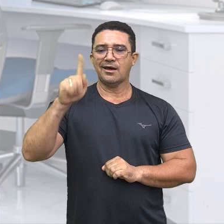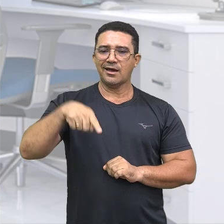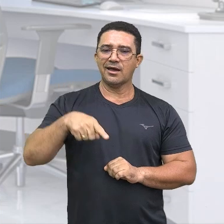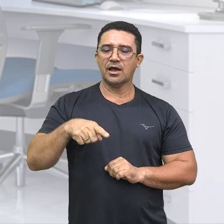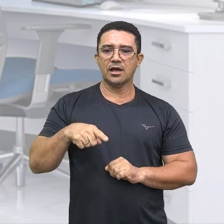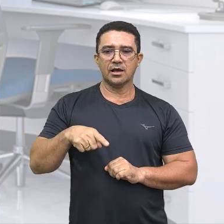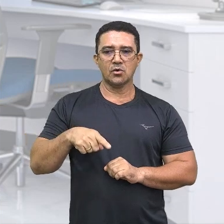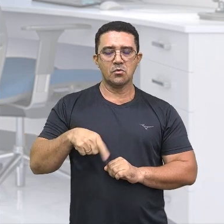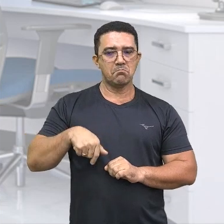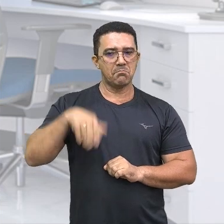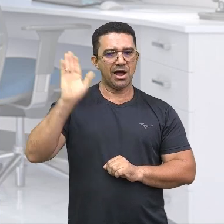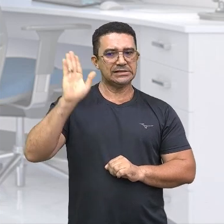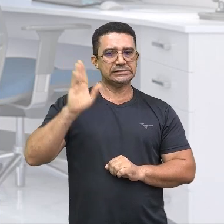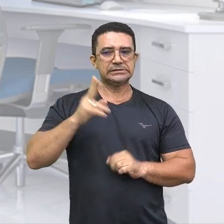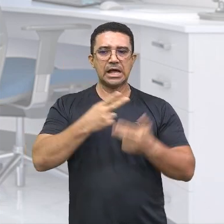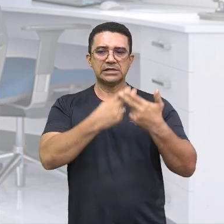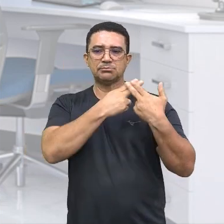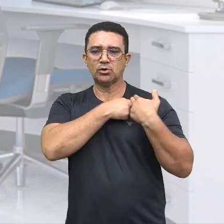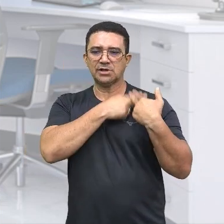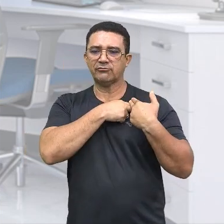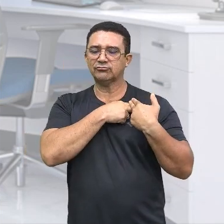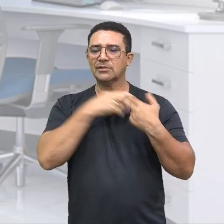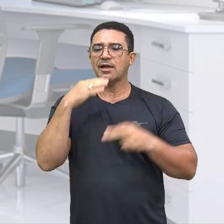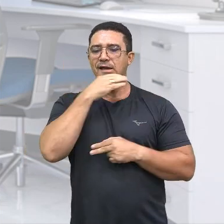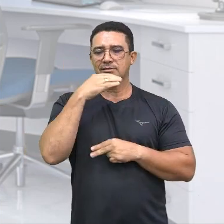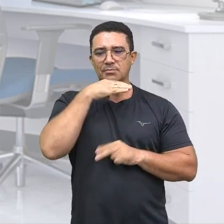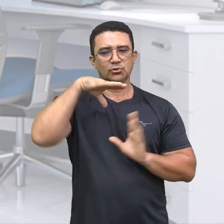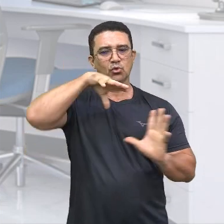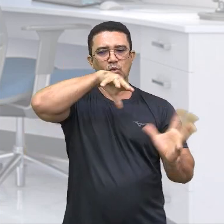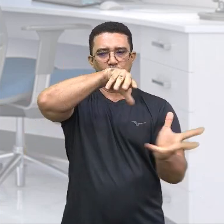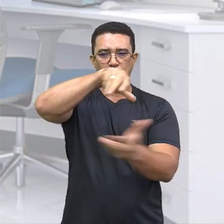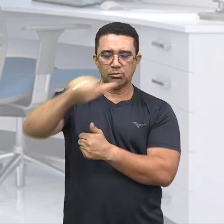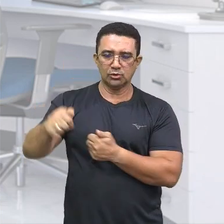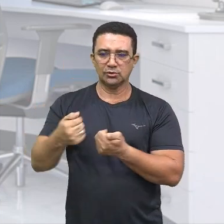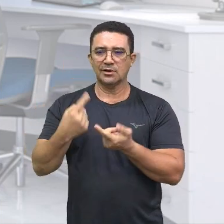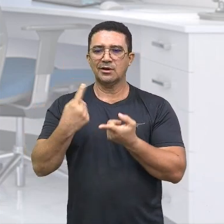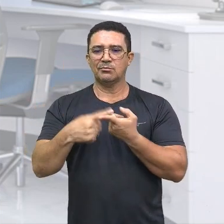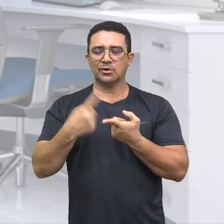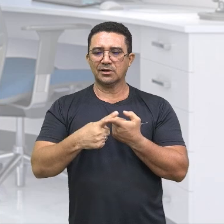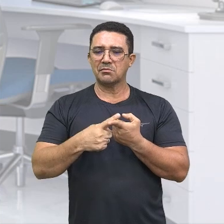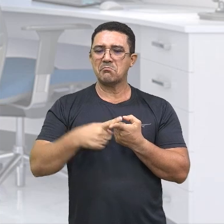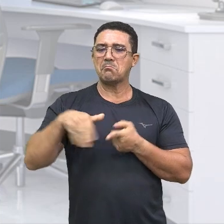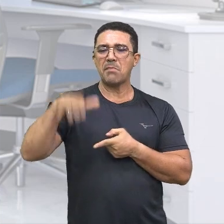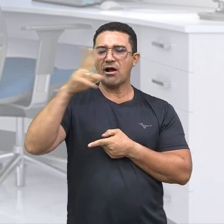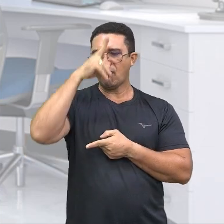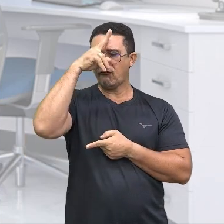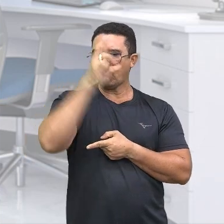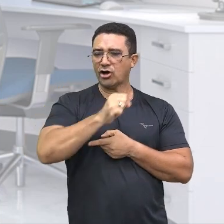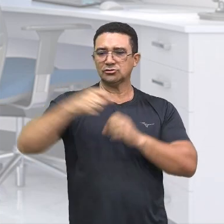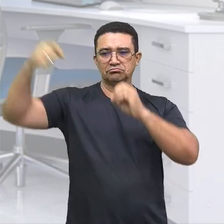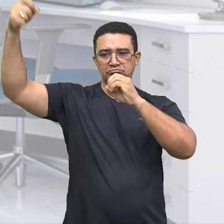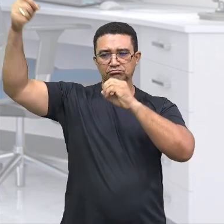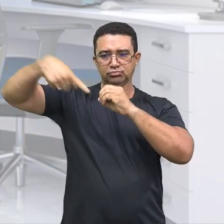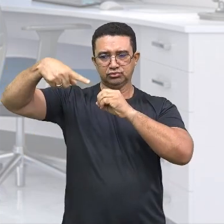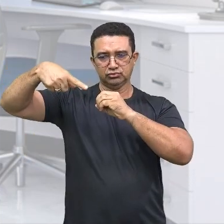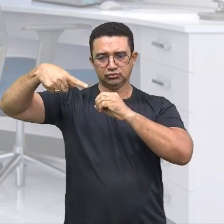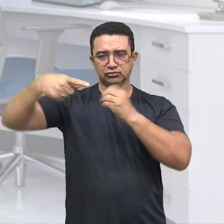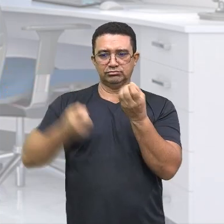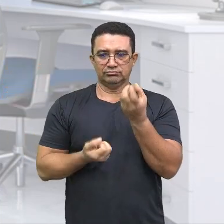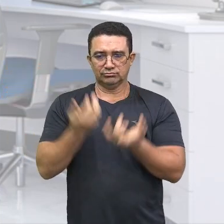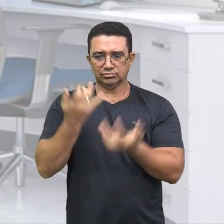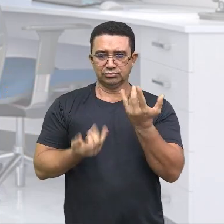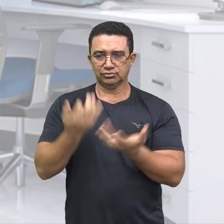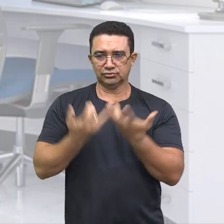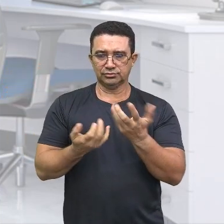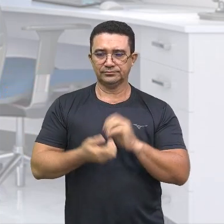o grande causador do aquecimento global, porque ele intensifica o efeito estufa. Além dele, tem